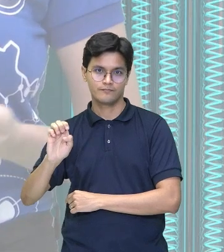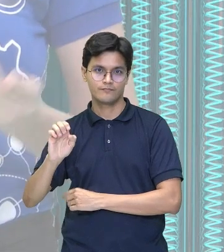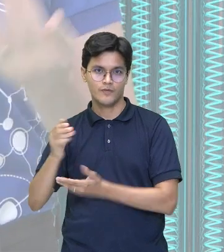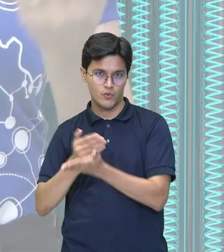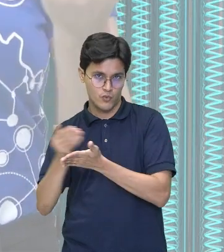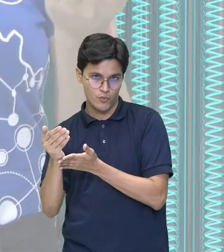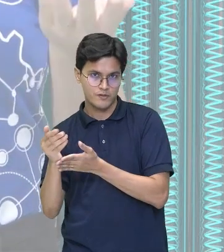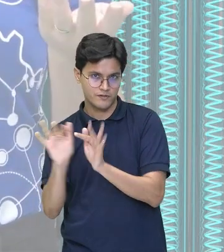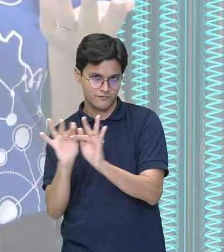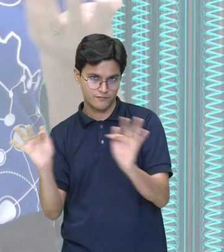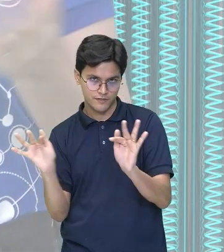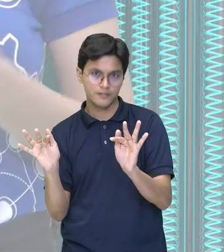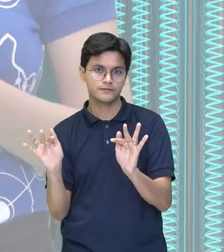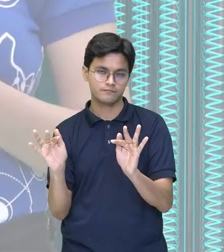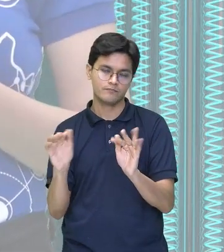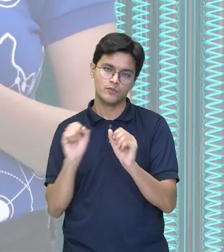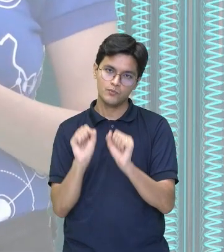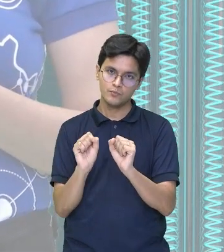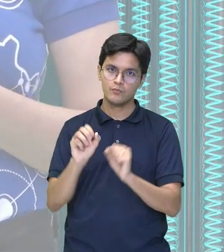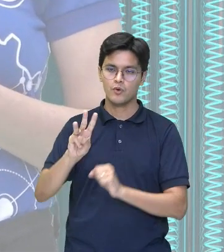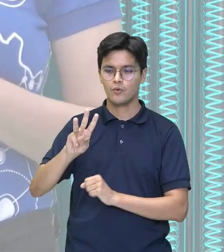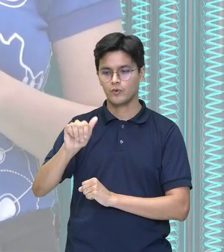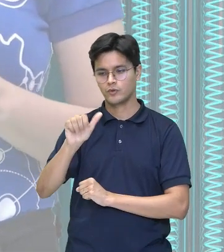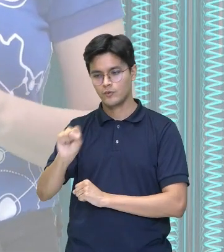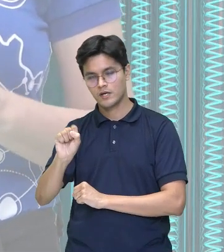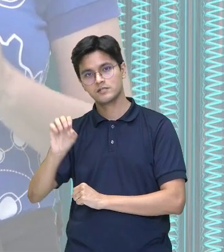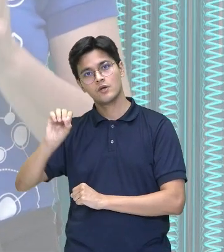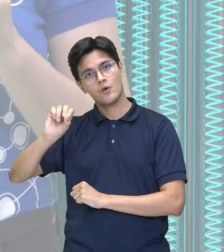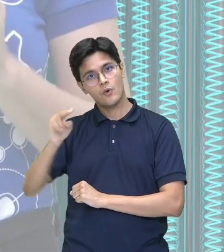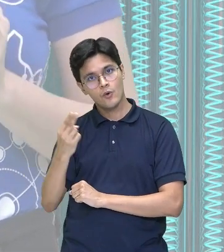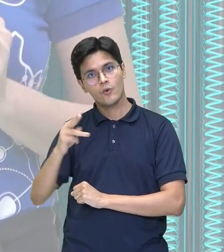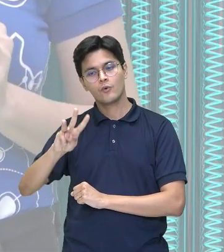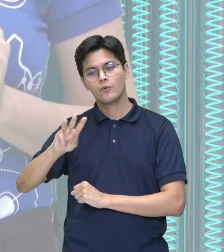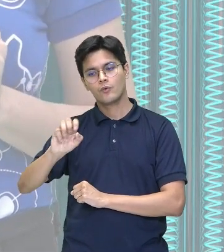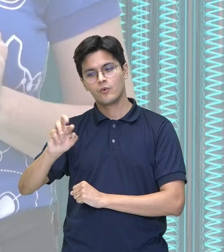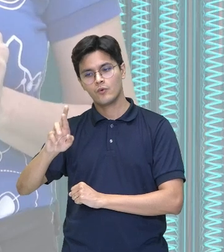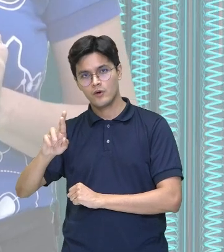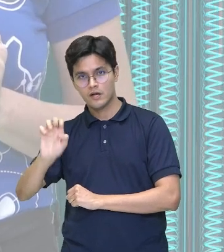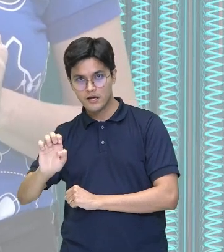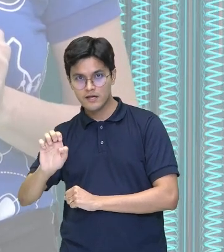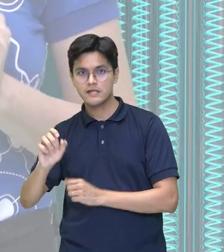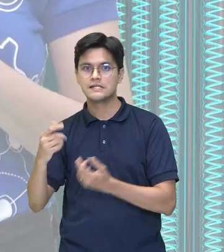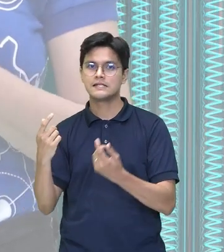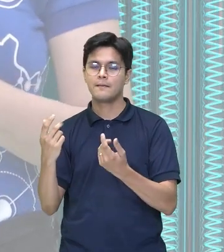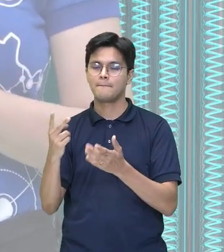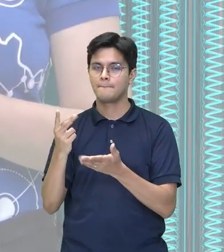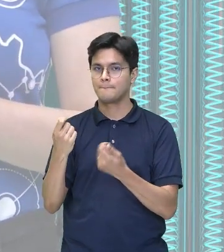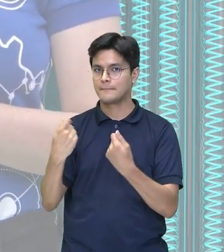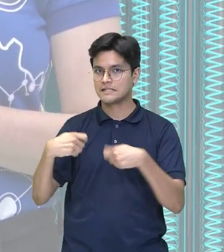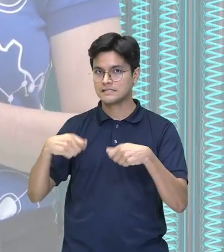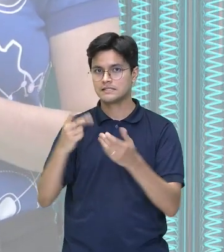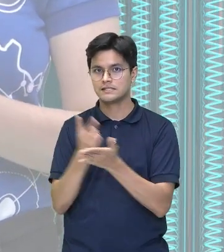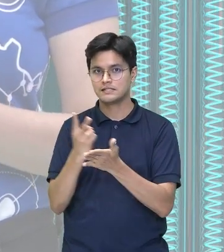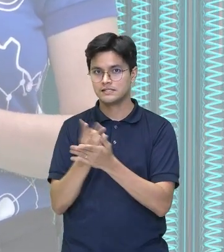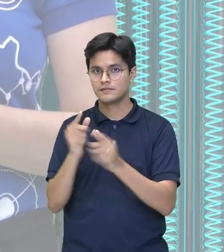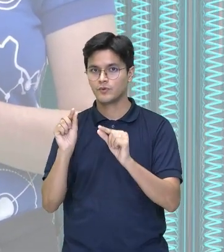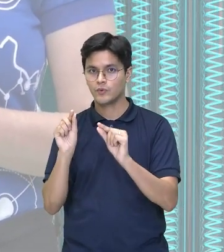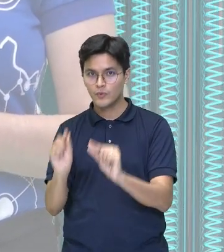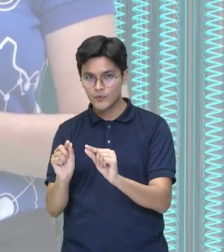singular was, seja a forma do plural were. Sempre concordando com quem que vem agora? Com